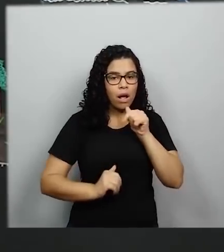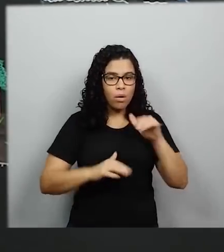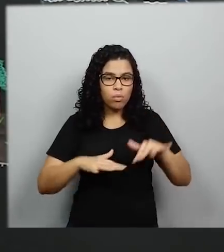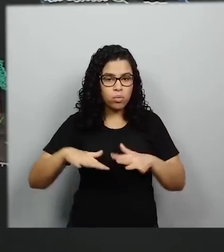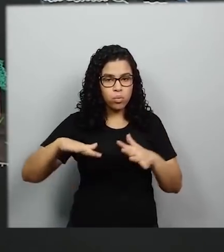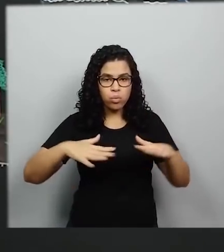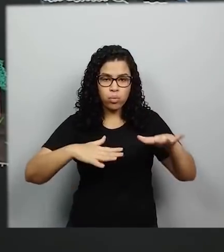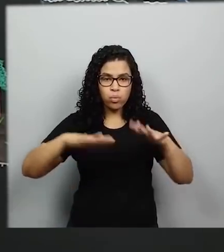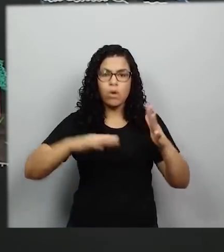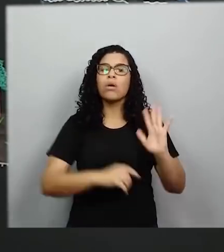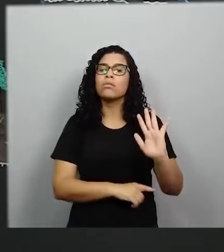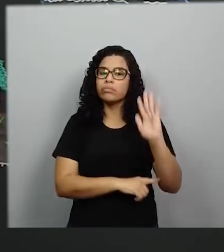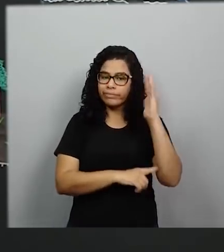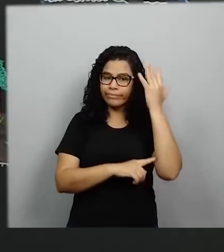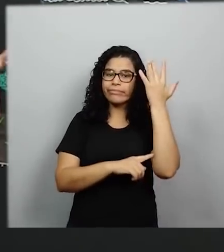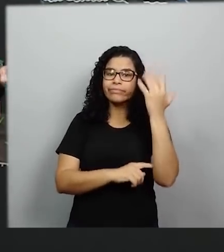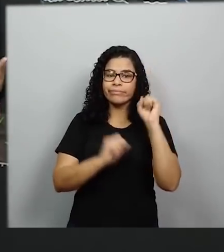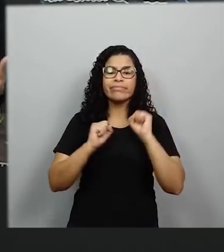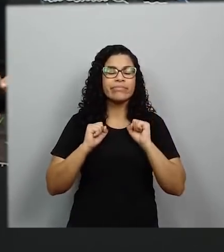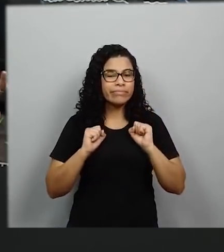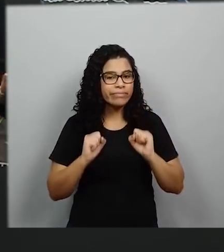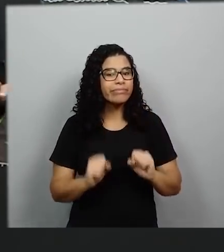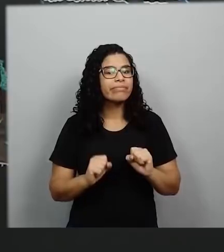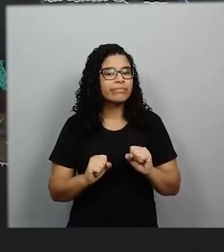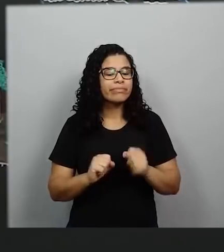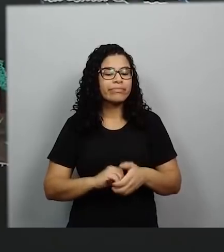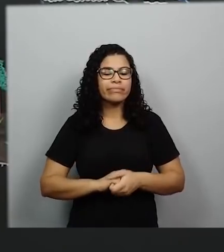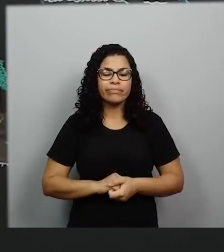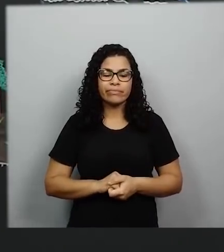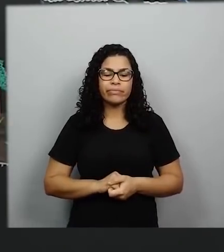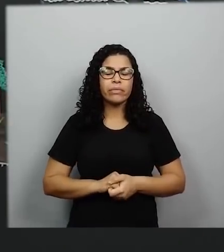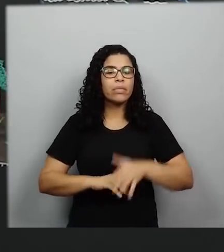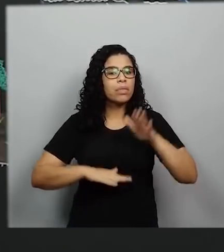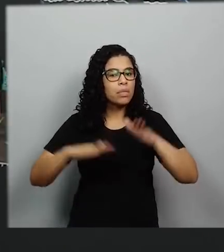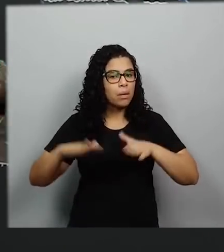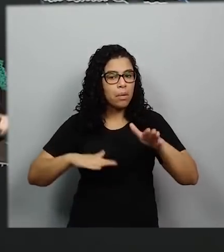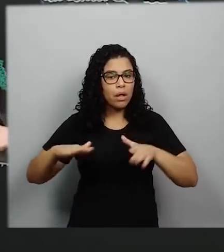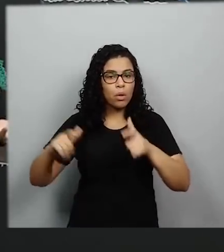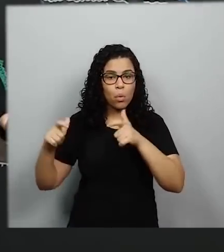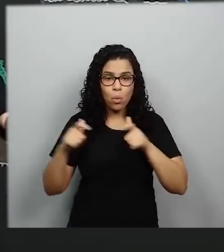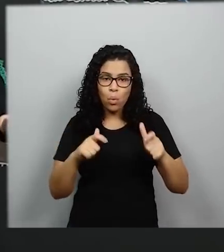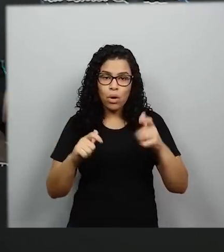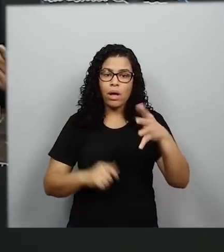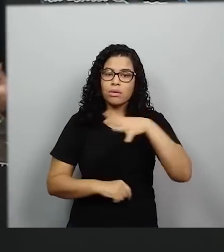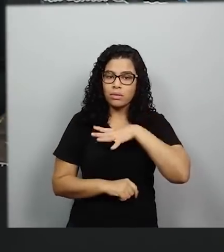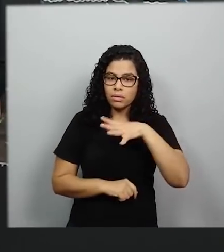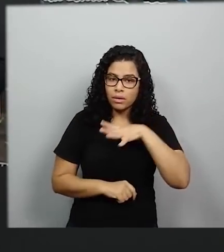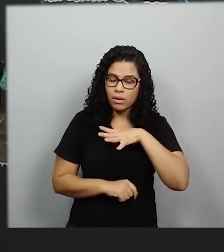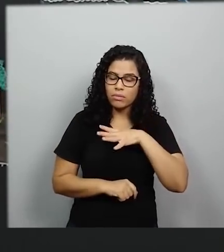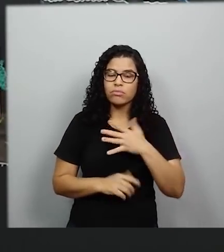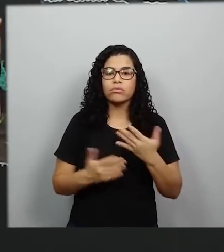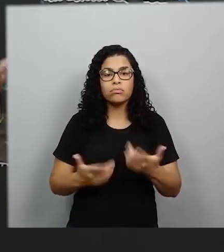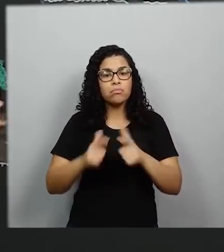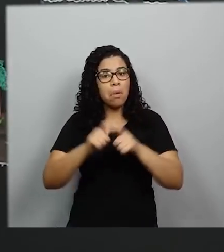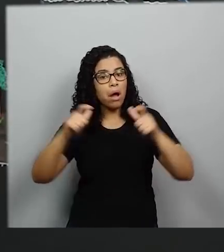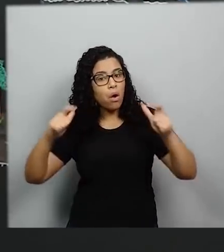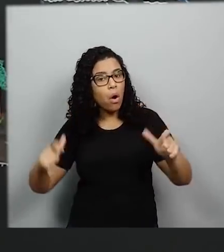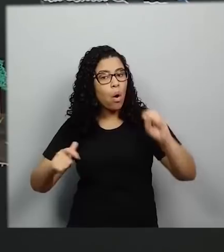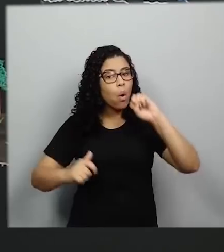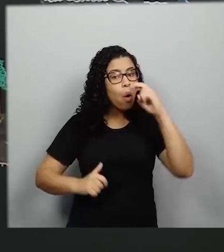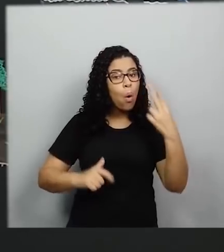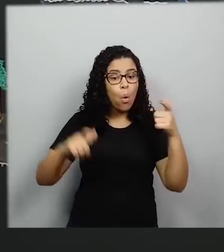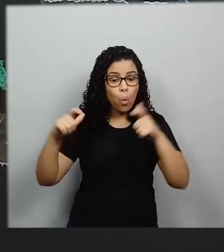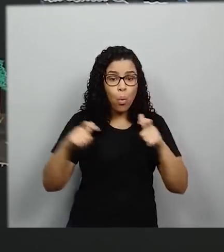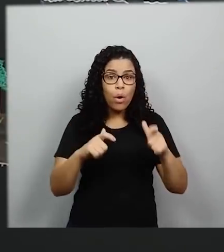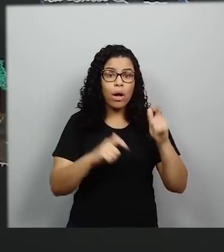causar inundações, correto? Dependendo da infraestrutura da cidade, o impacto vai ser maior. Ou num ambiente